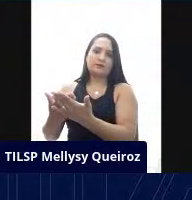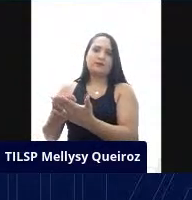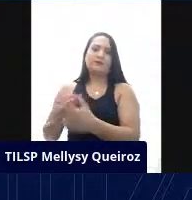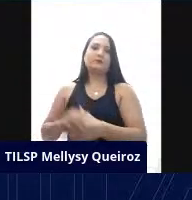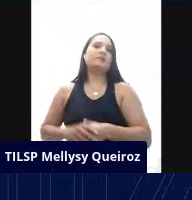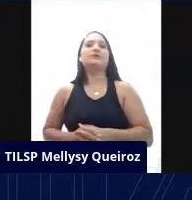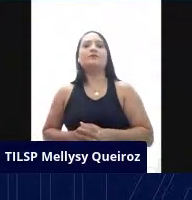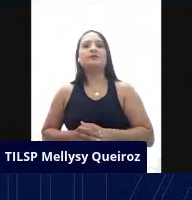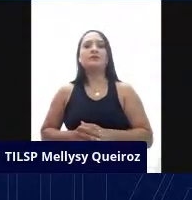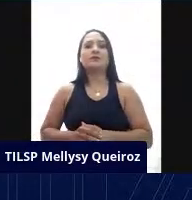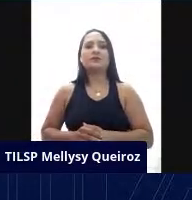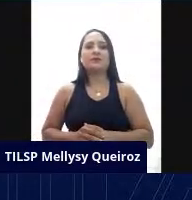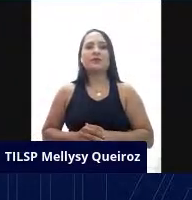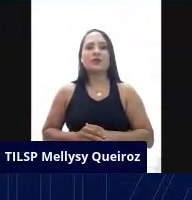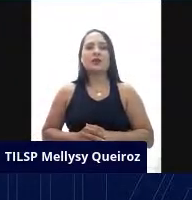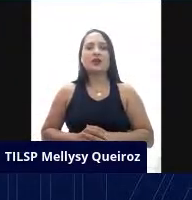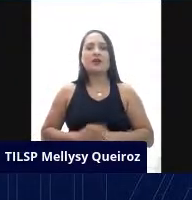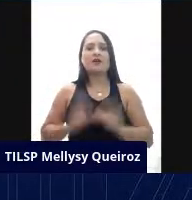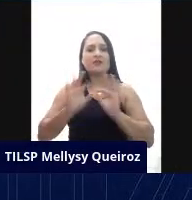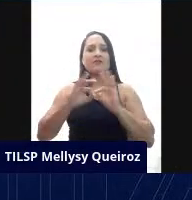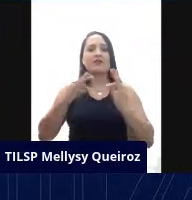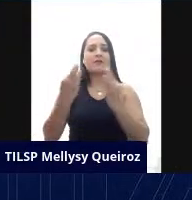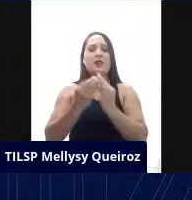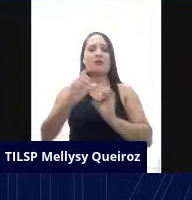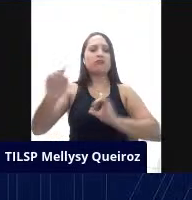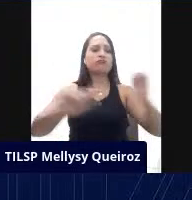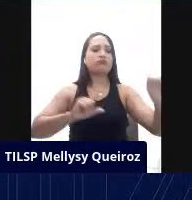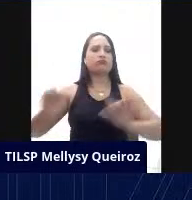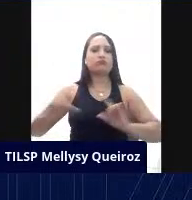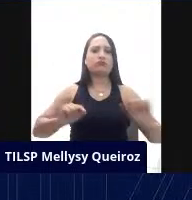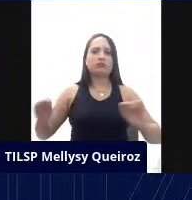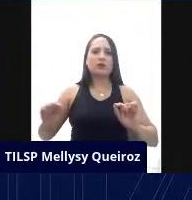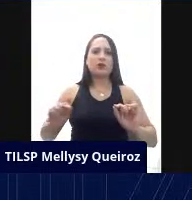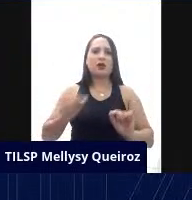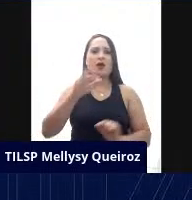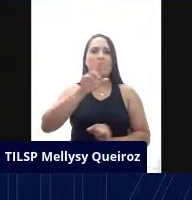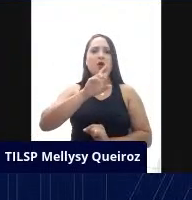Depois que a família sai, Rosa segue para o roçado.